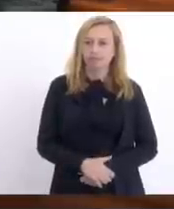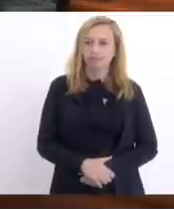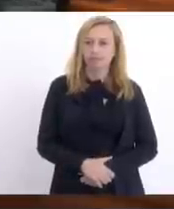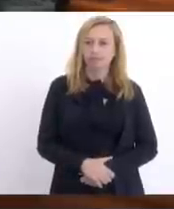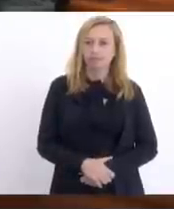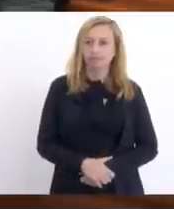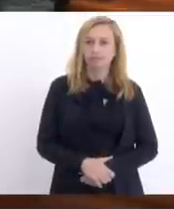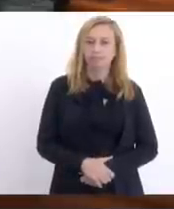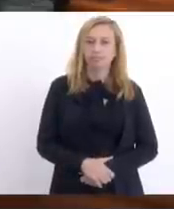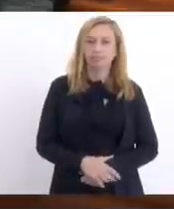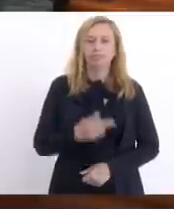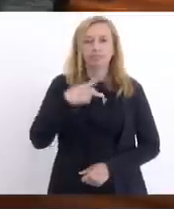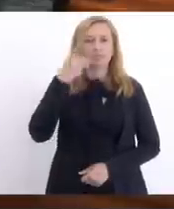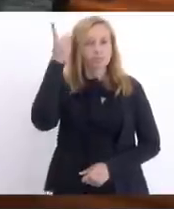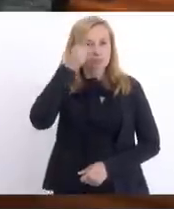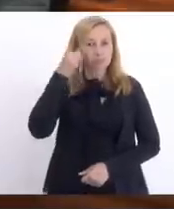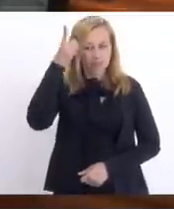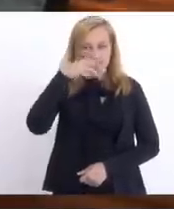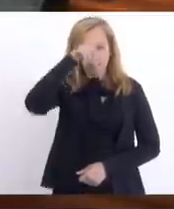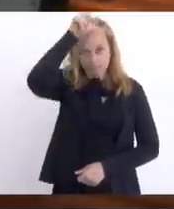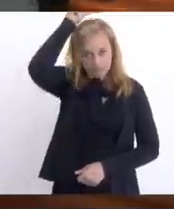D4529. Com a palavra do deputado Luiz Paulo.